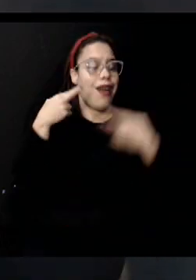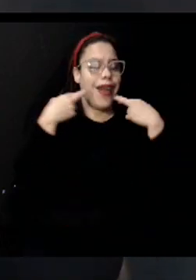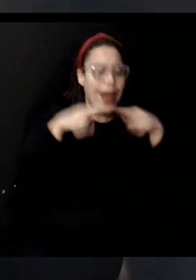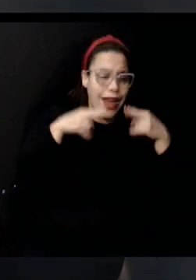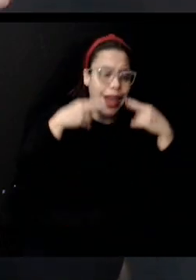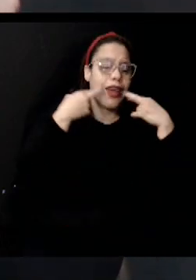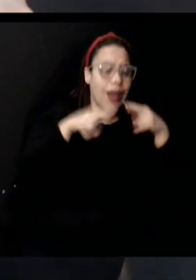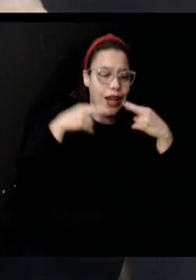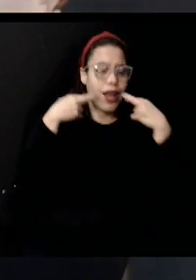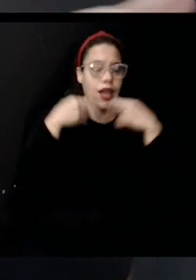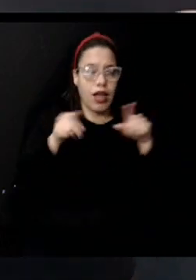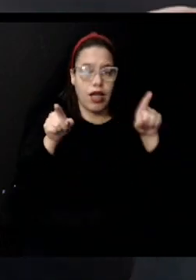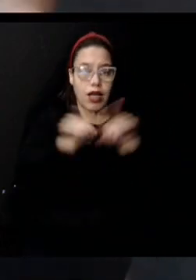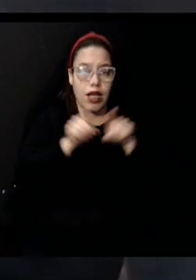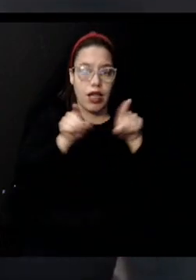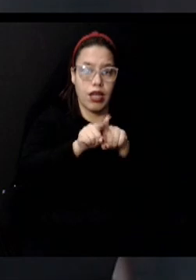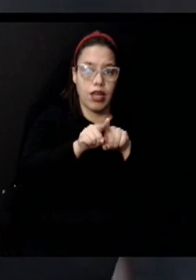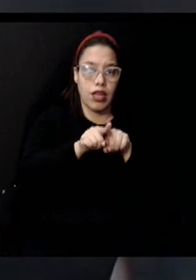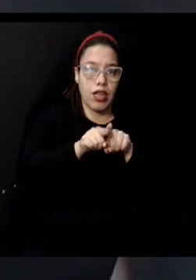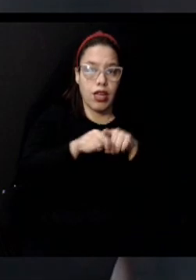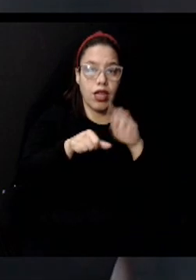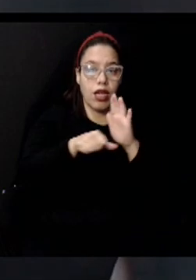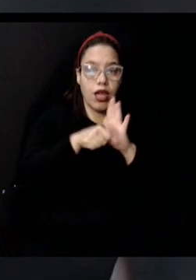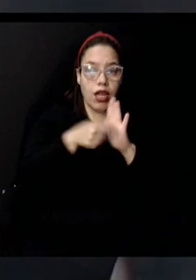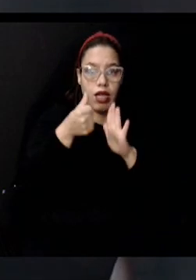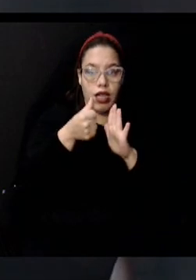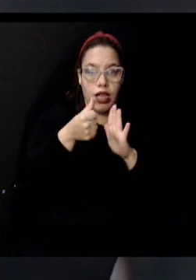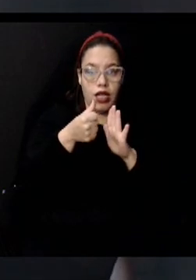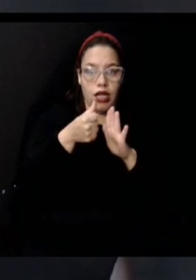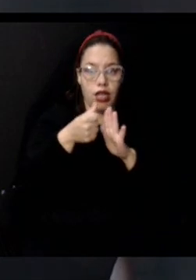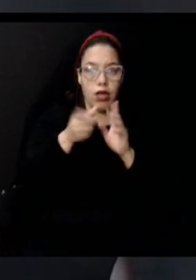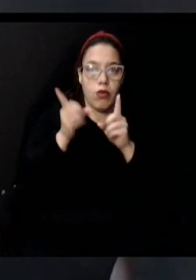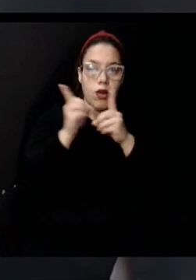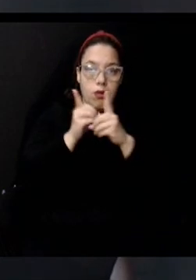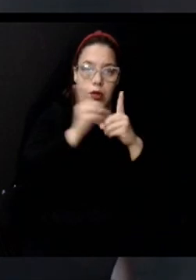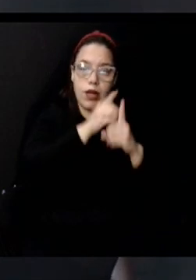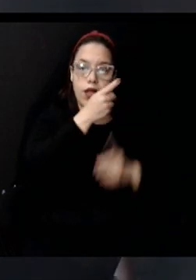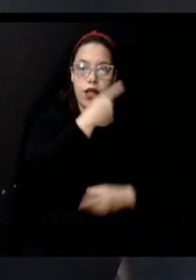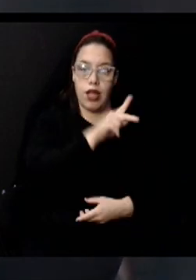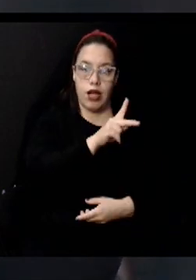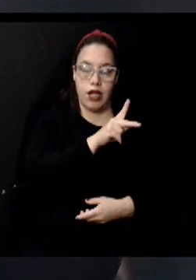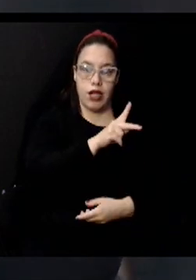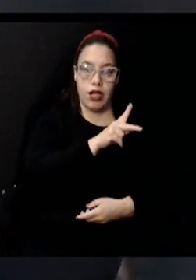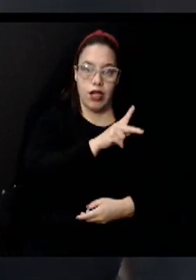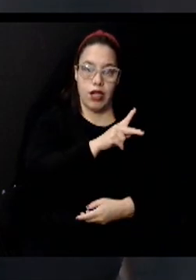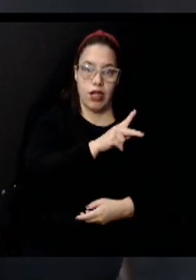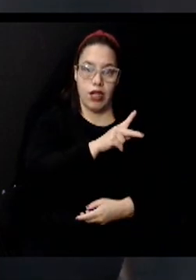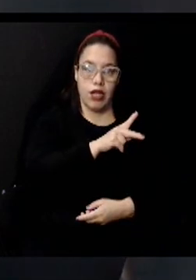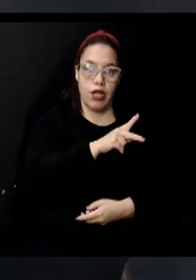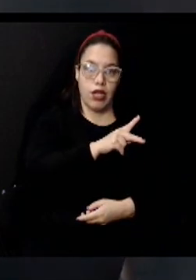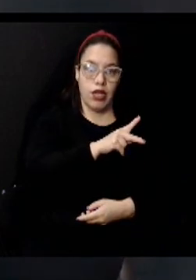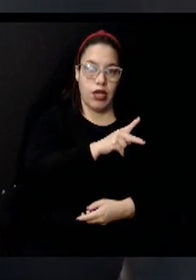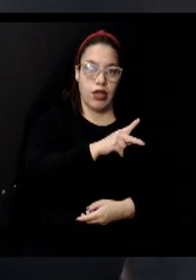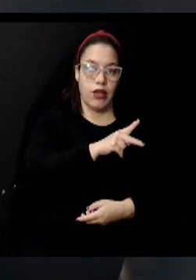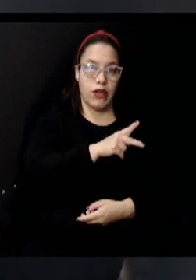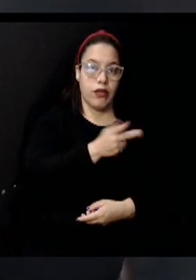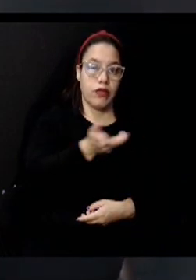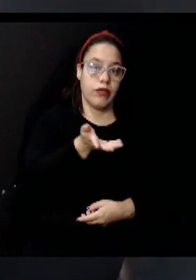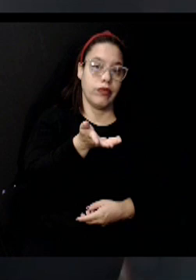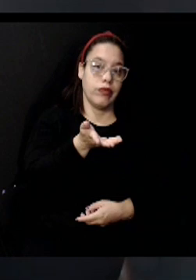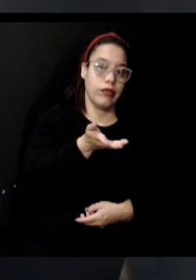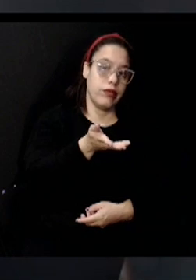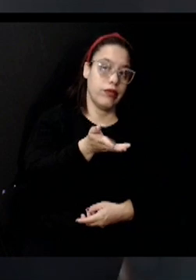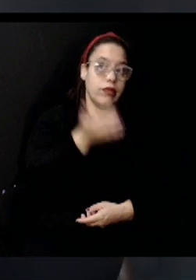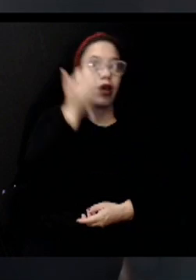Aham. Mas ele falou assim que era a primeira vez que ele estava sendo atendido ali, entendeu. Então a gente sabe como